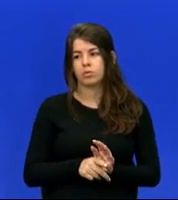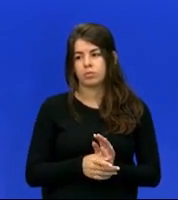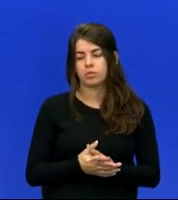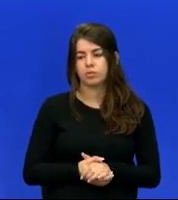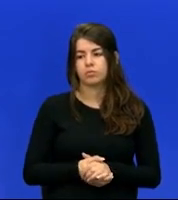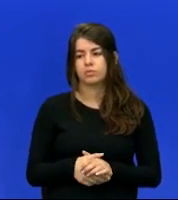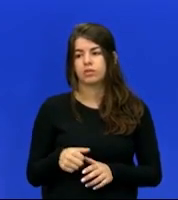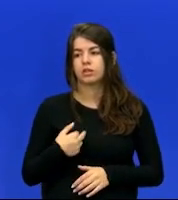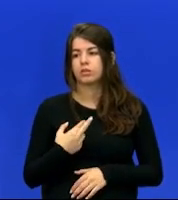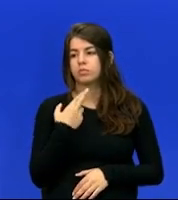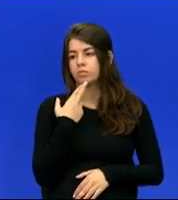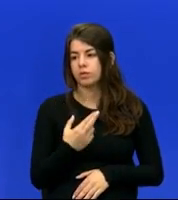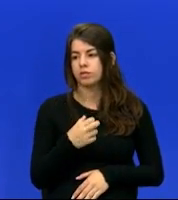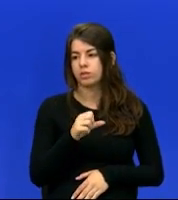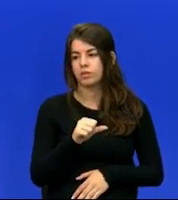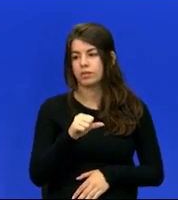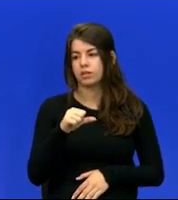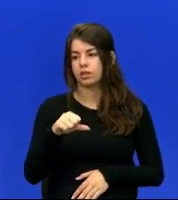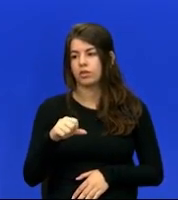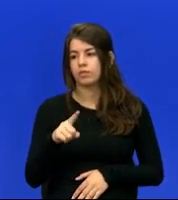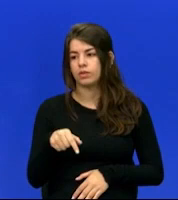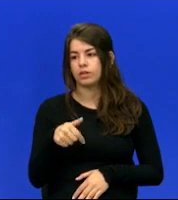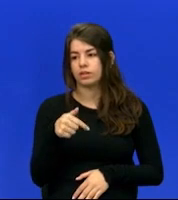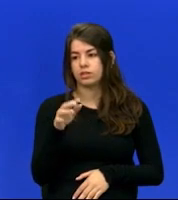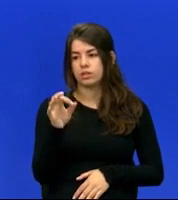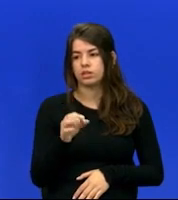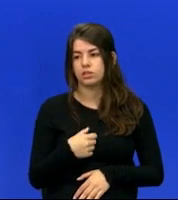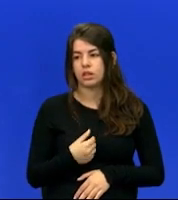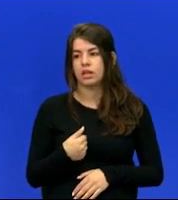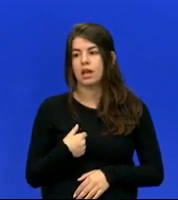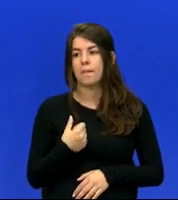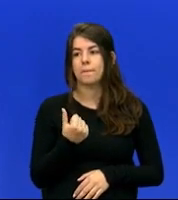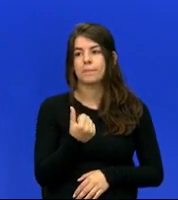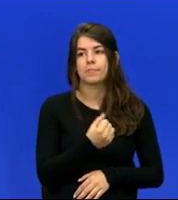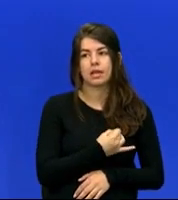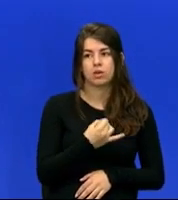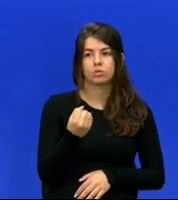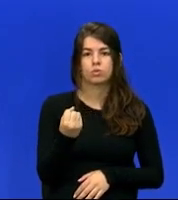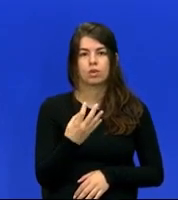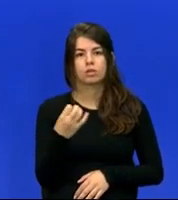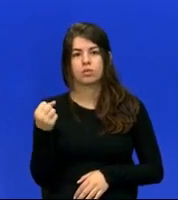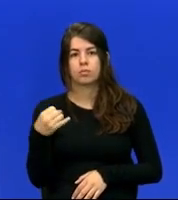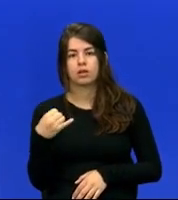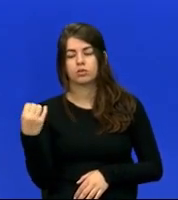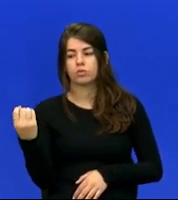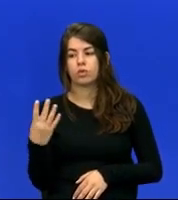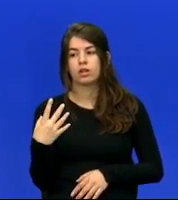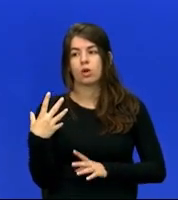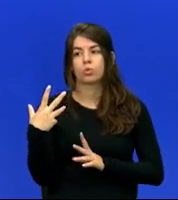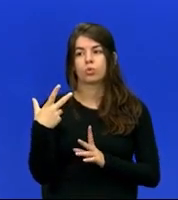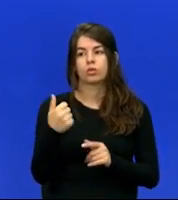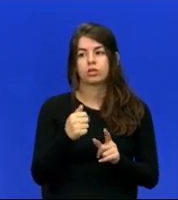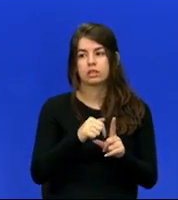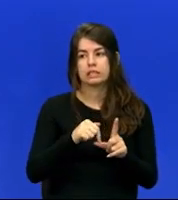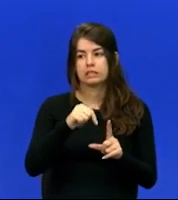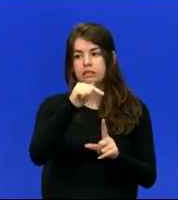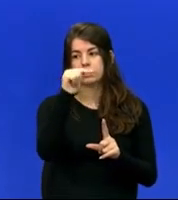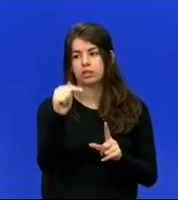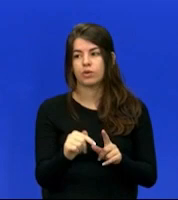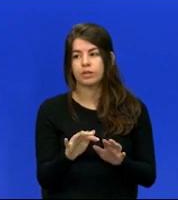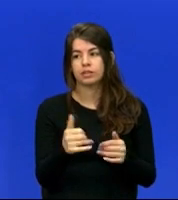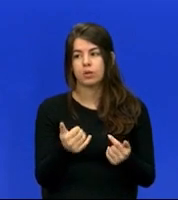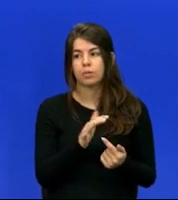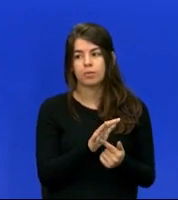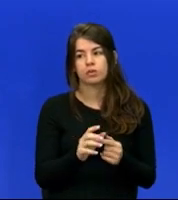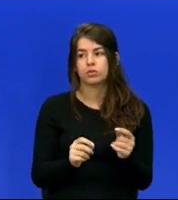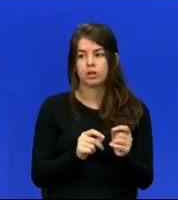3, 99,7%, e menos 4 e 4 é a área total da curva, né? Então, a